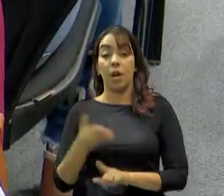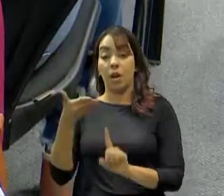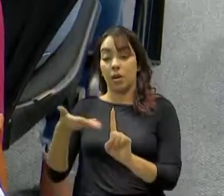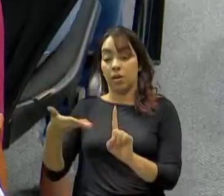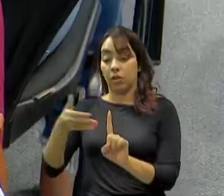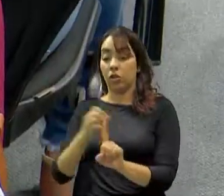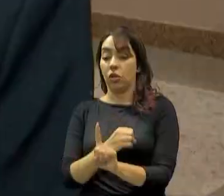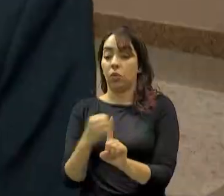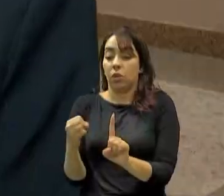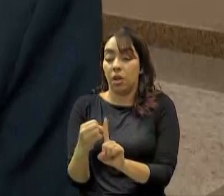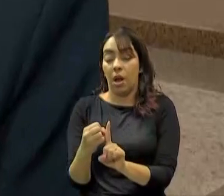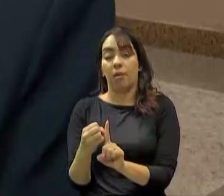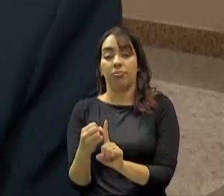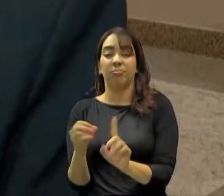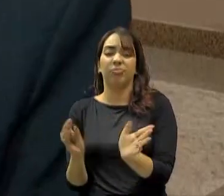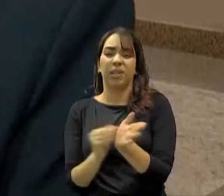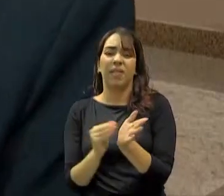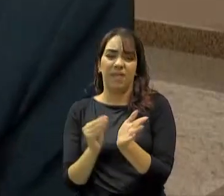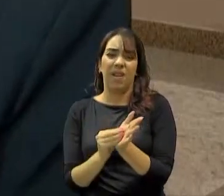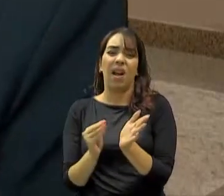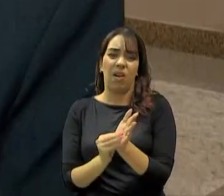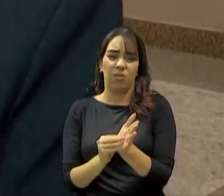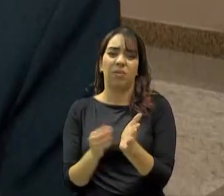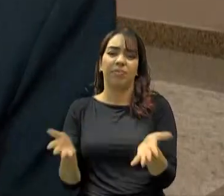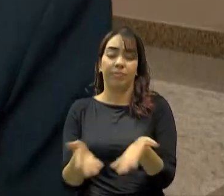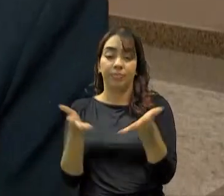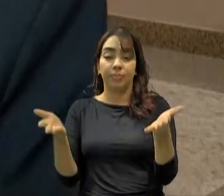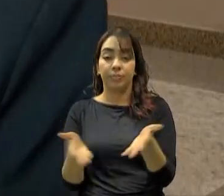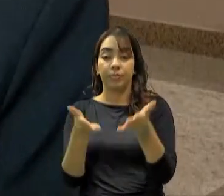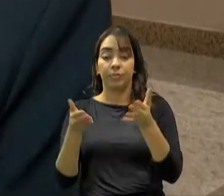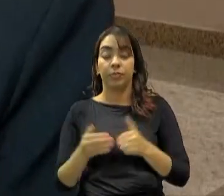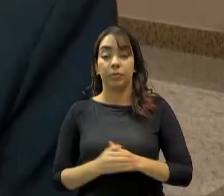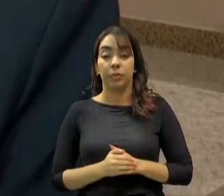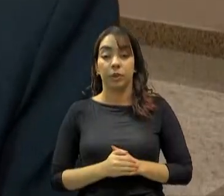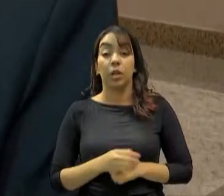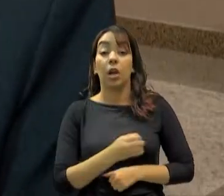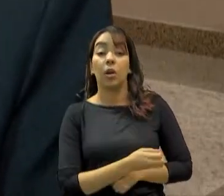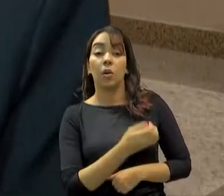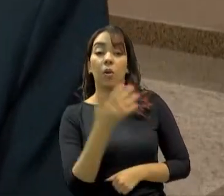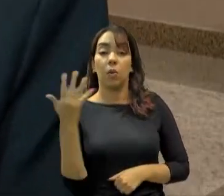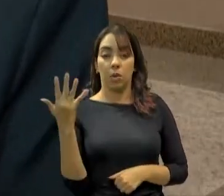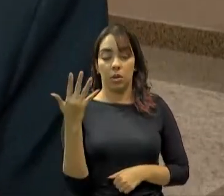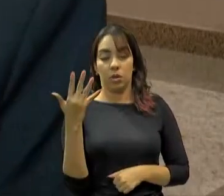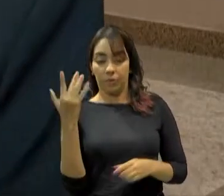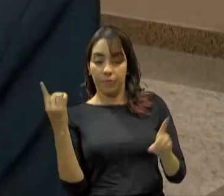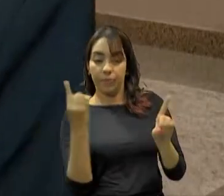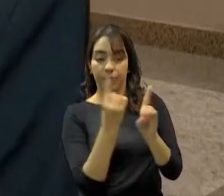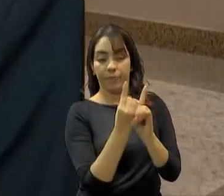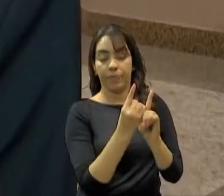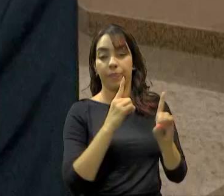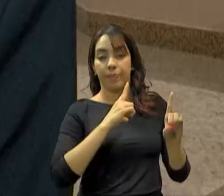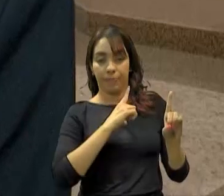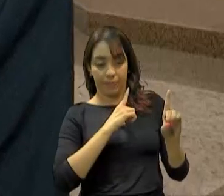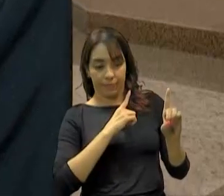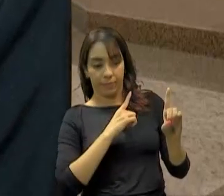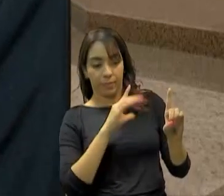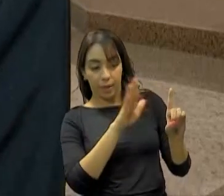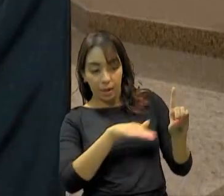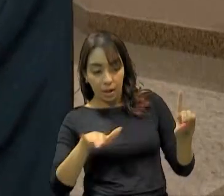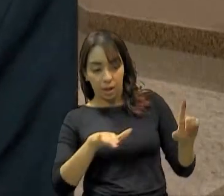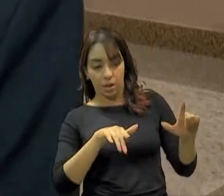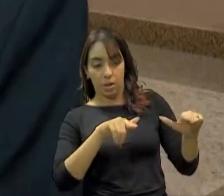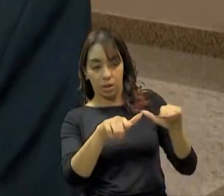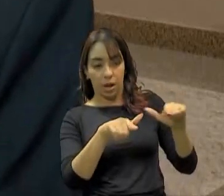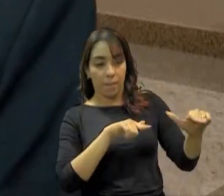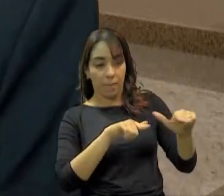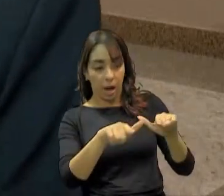são precários o número de crianças adolescentes identificadas e sendo atendidas em situação de trabalho nos equipamentos de